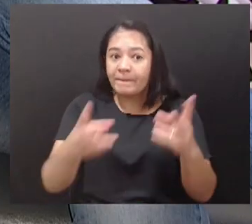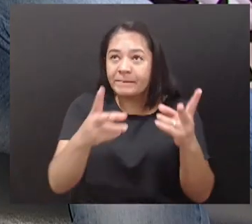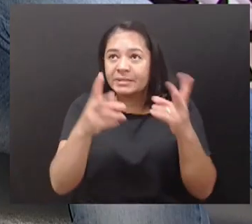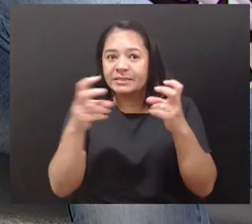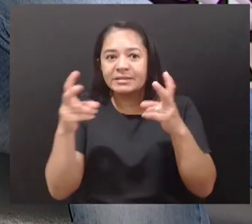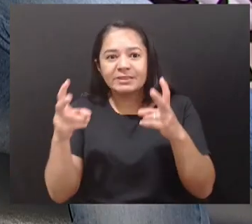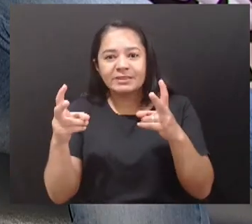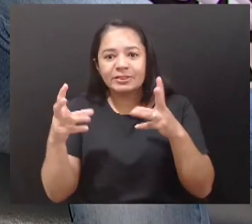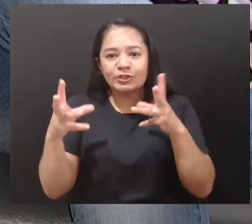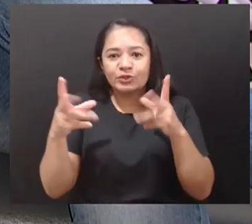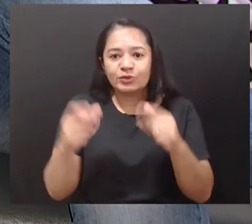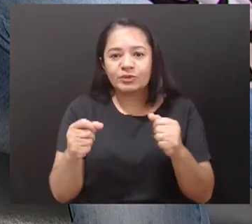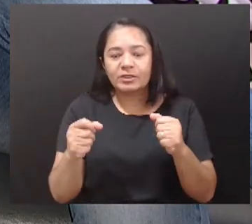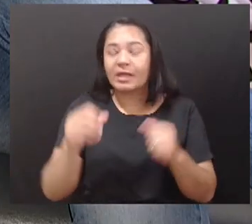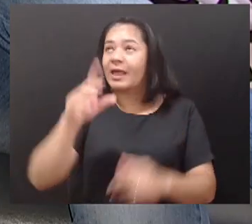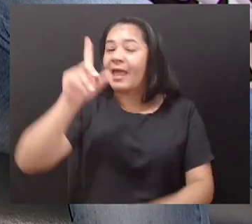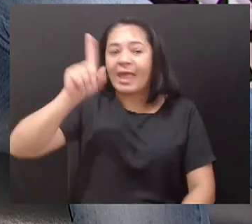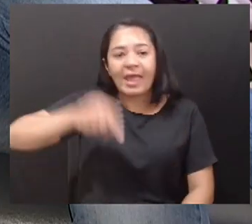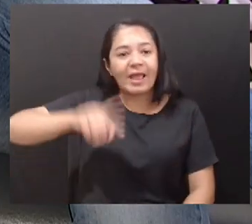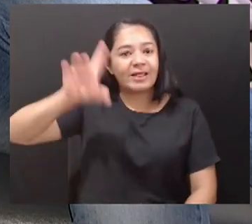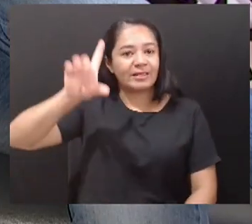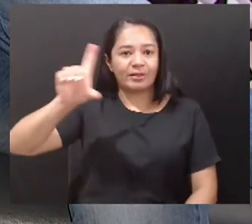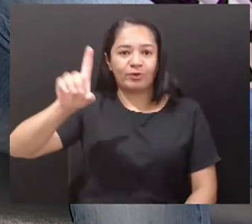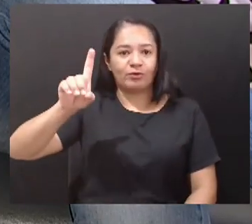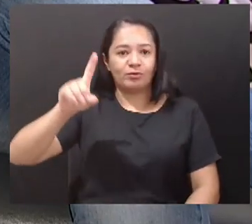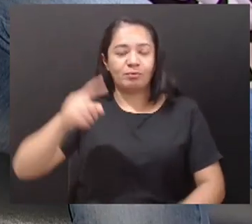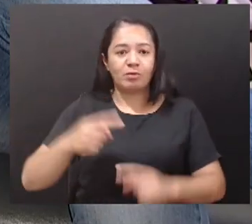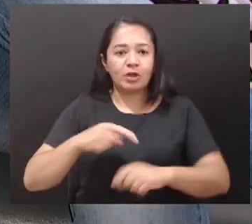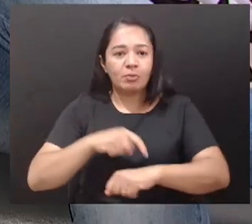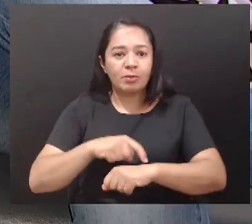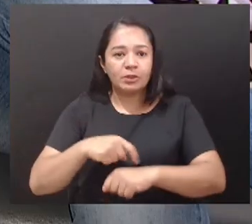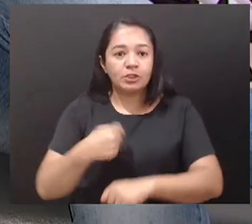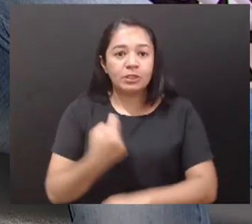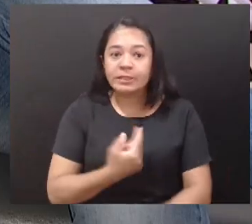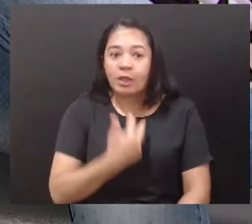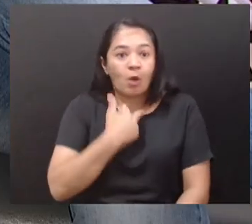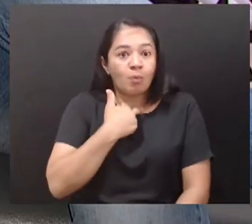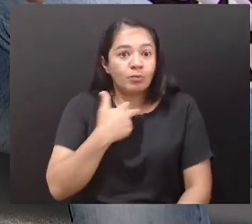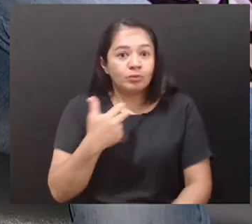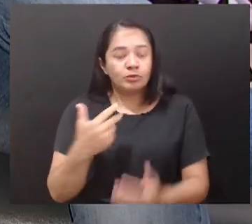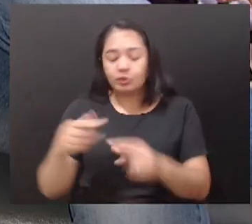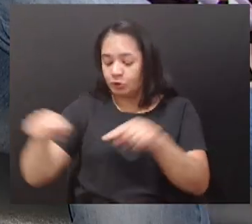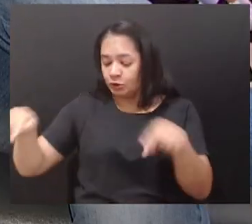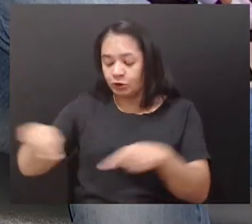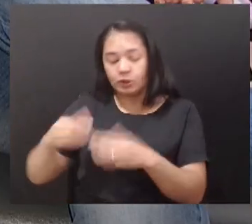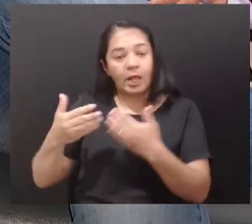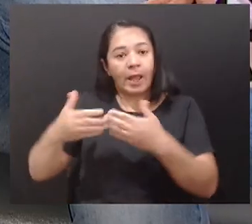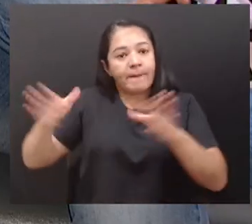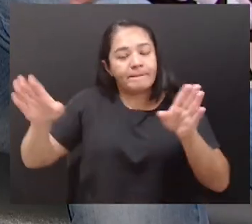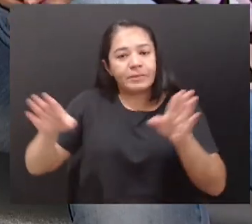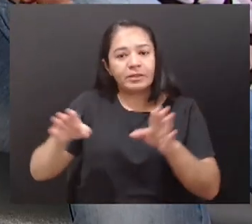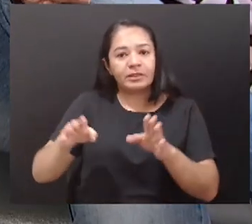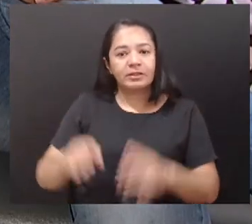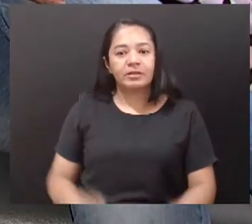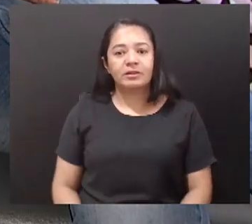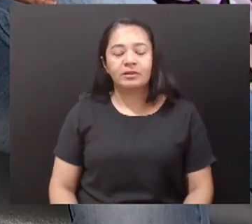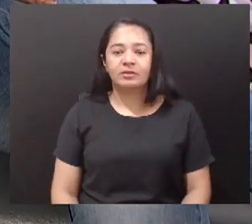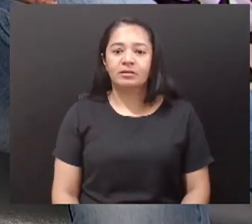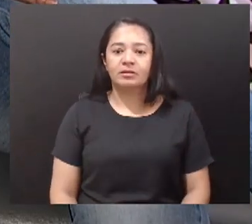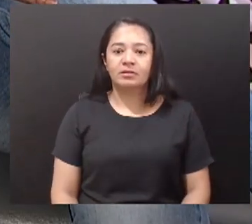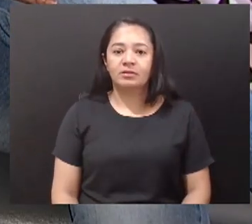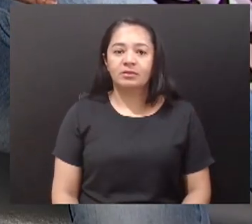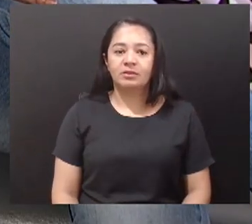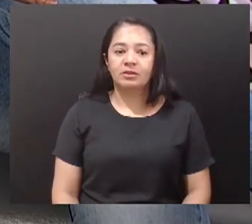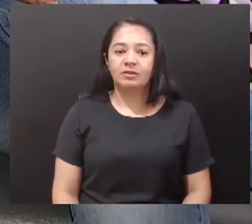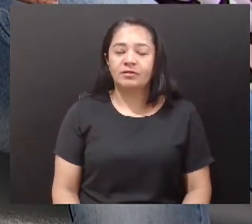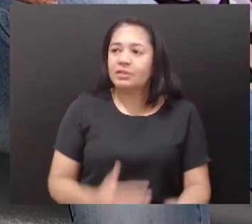é Deus, porque no momento que a gente não podia nem abrir o salão, né? Sim. Eu E vim, você eu vim parte pra para cá. abrir um negócio sozinho. Então,